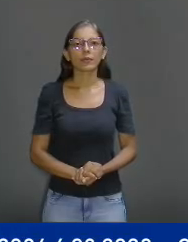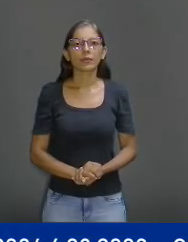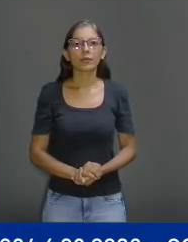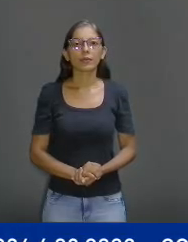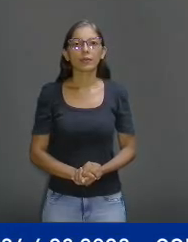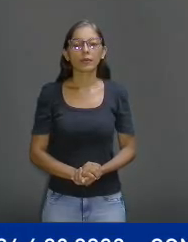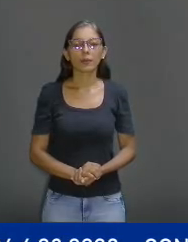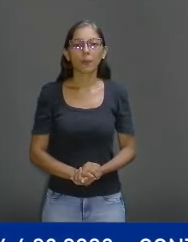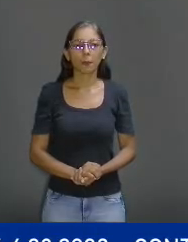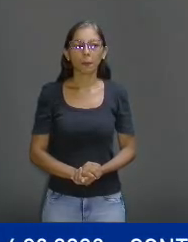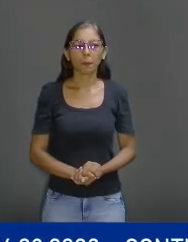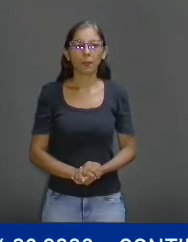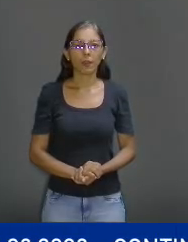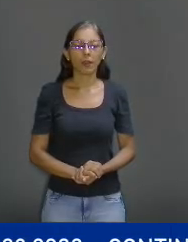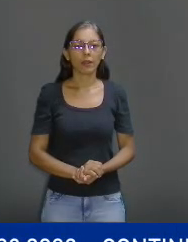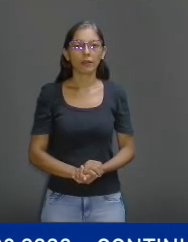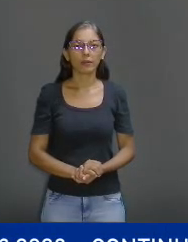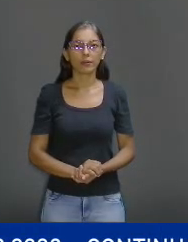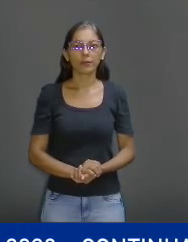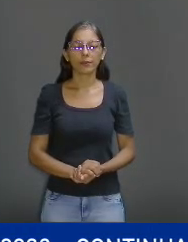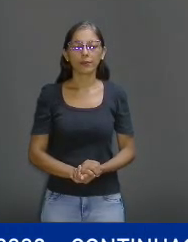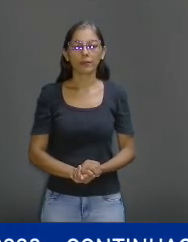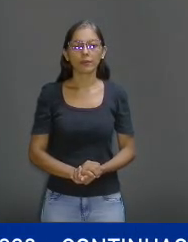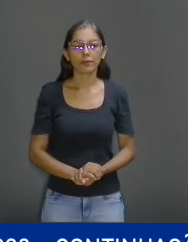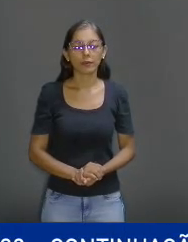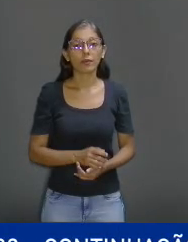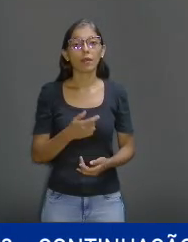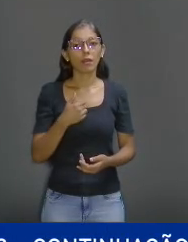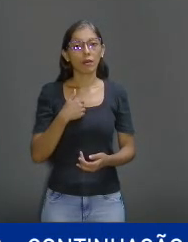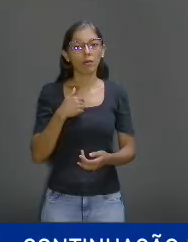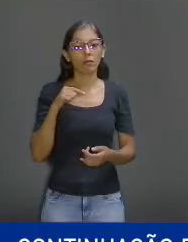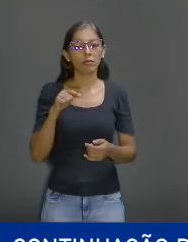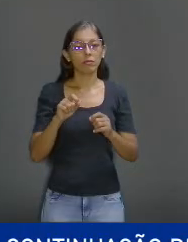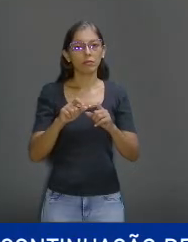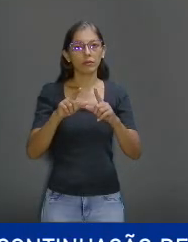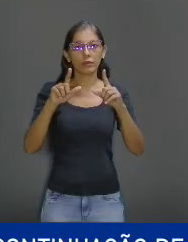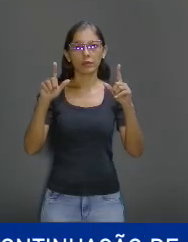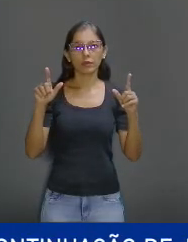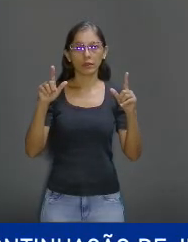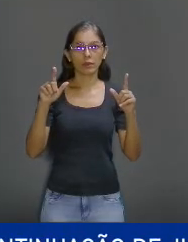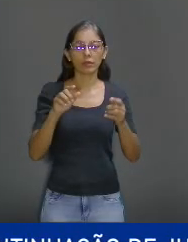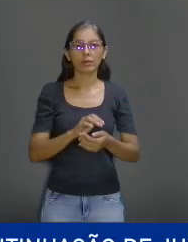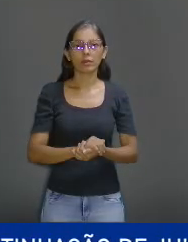Milene, a pauta que eu tenho, ela consta apenas...